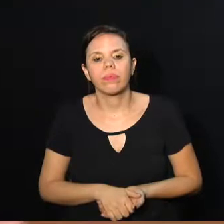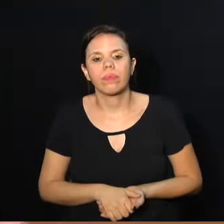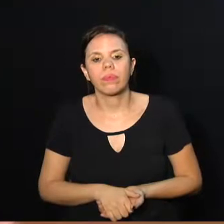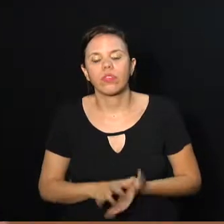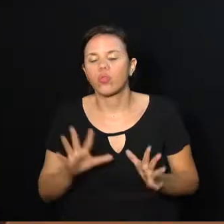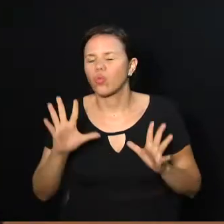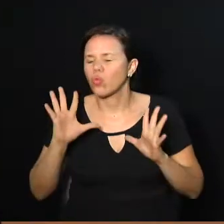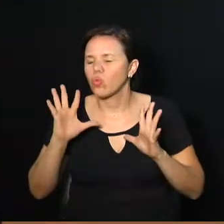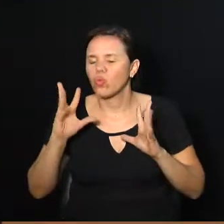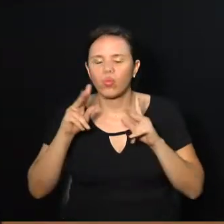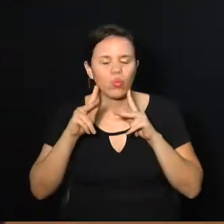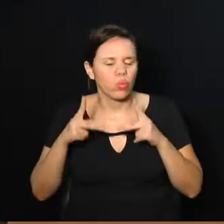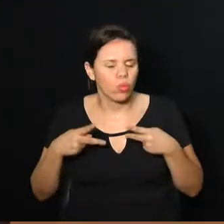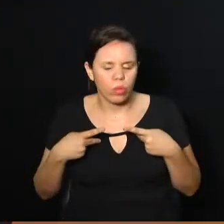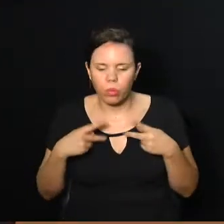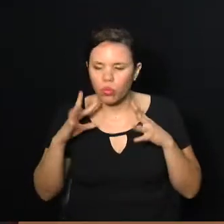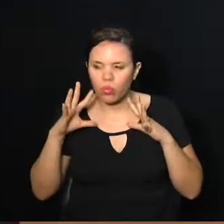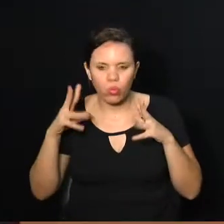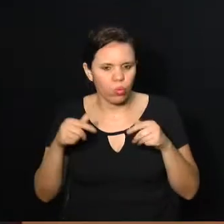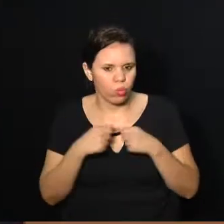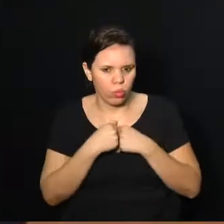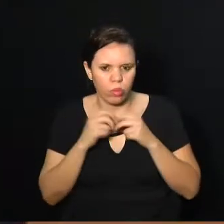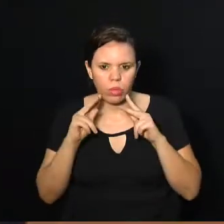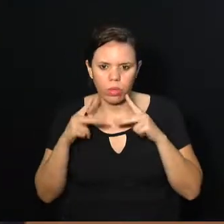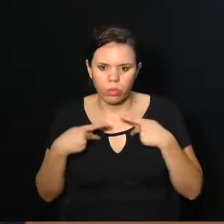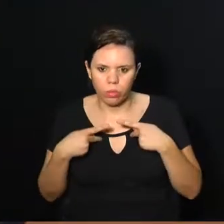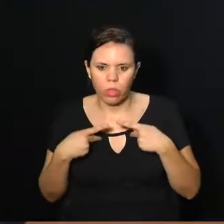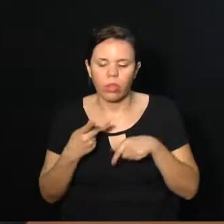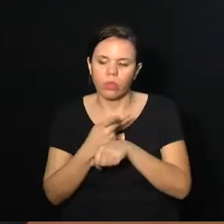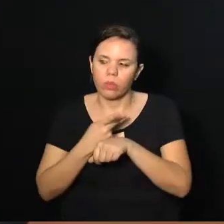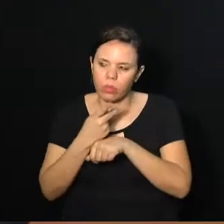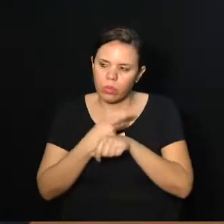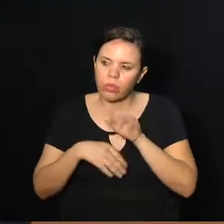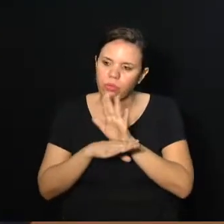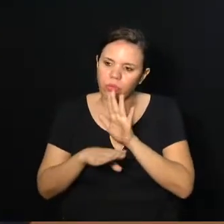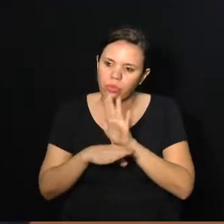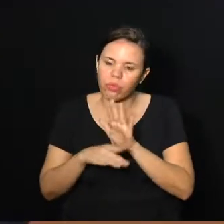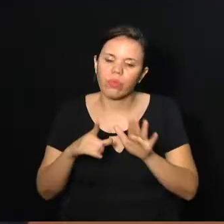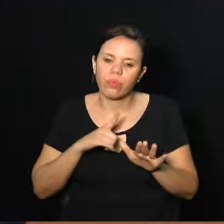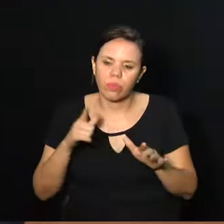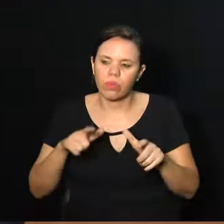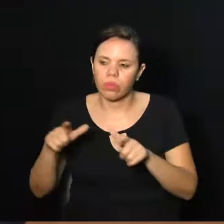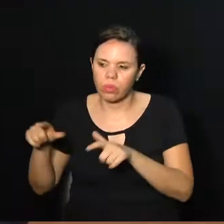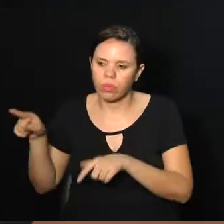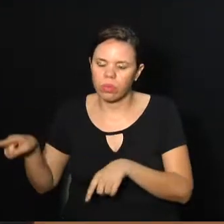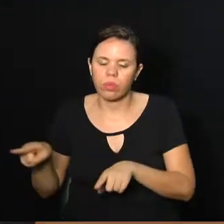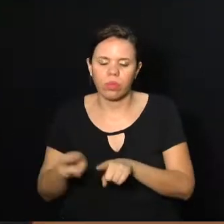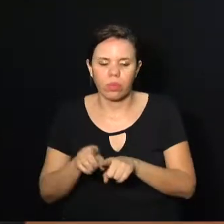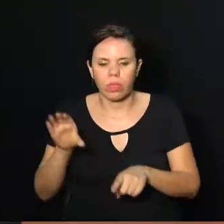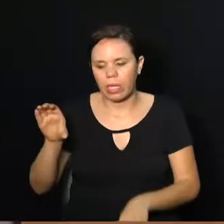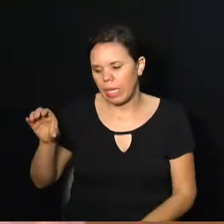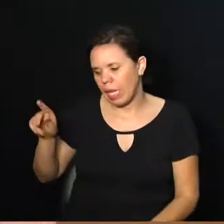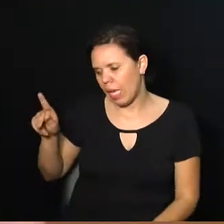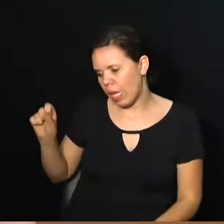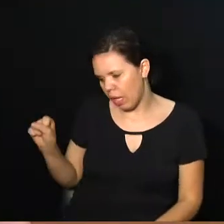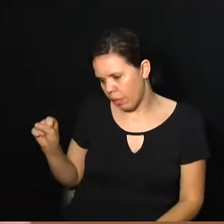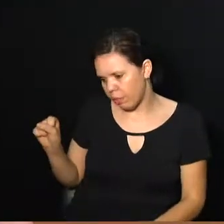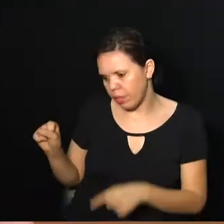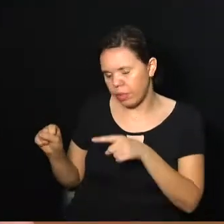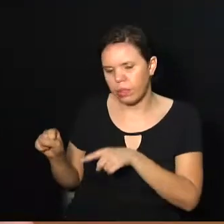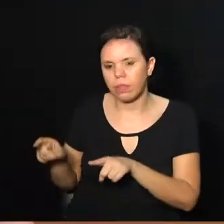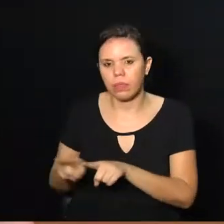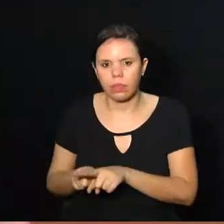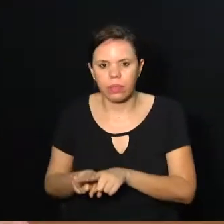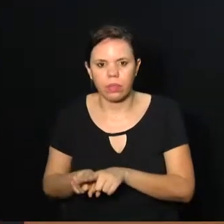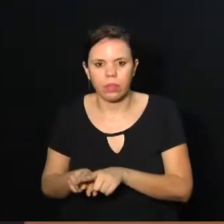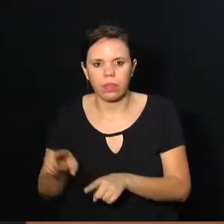seres humanos, né, que procuram ajuda. Então teria nesse local não só o CAPS-I, como teria também